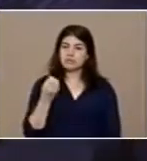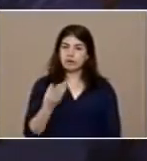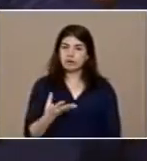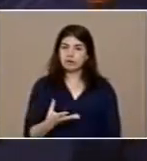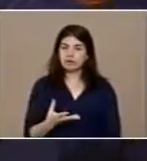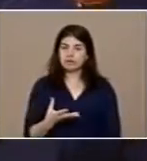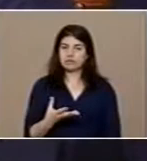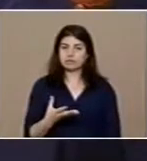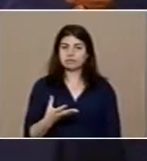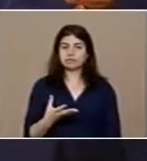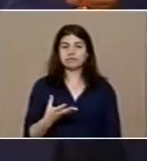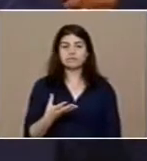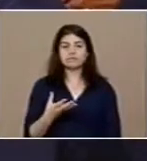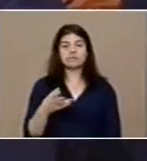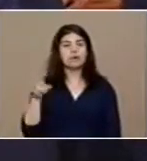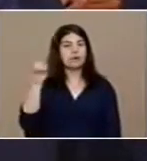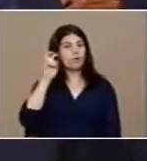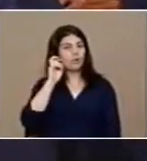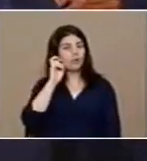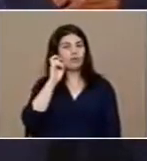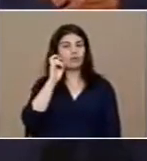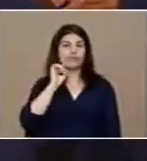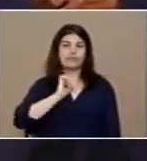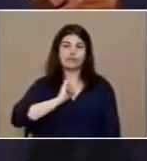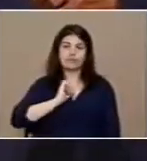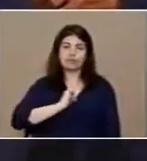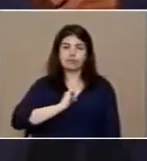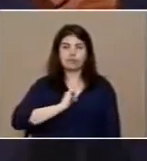E aí E aí